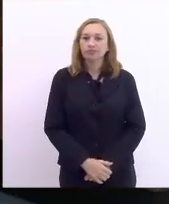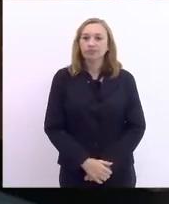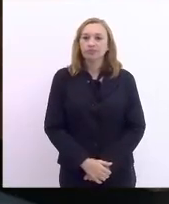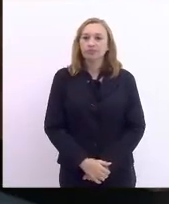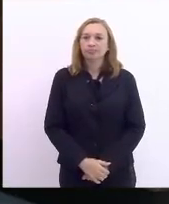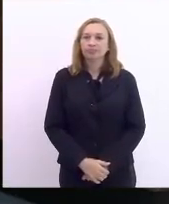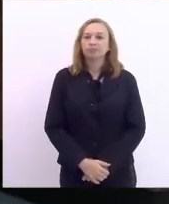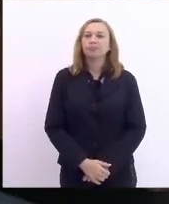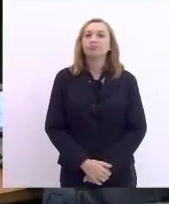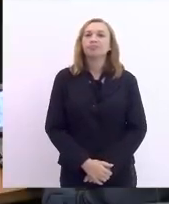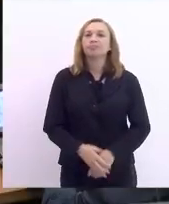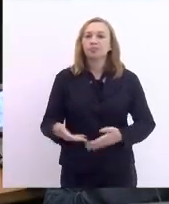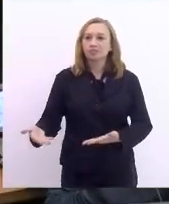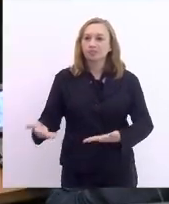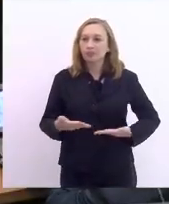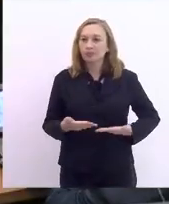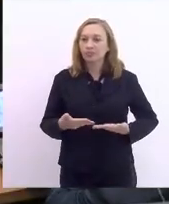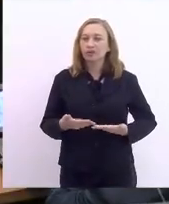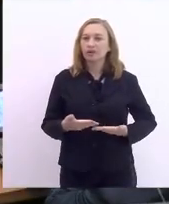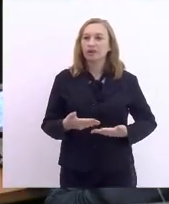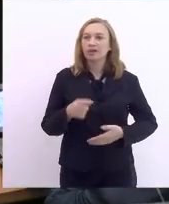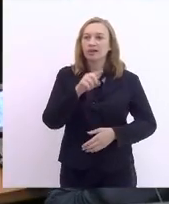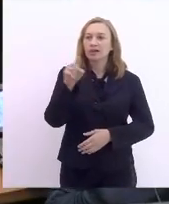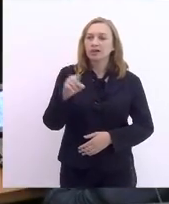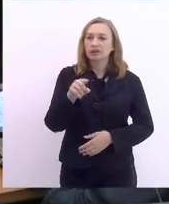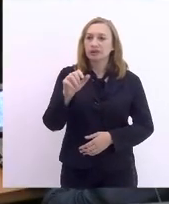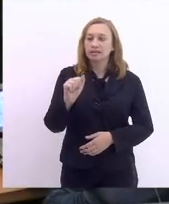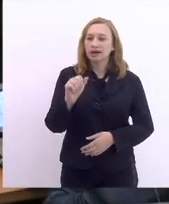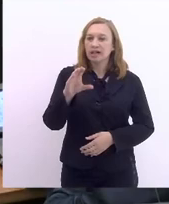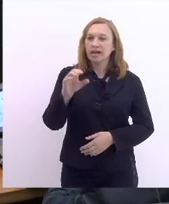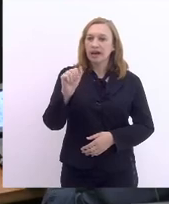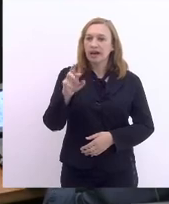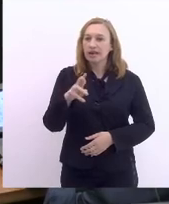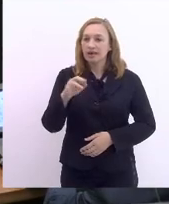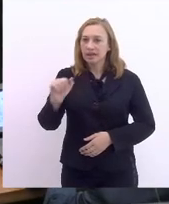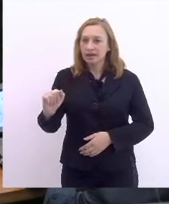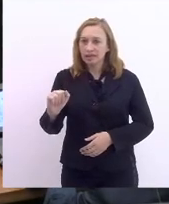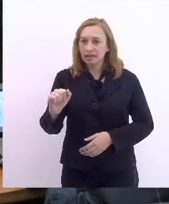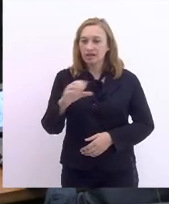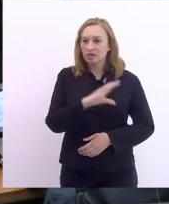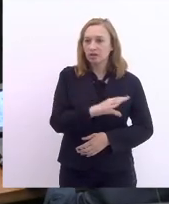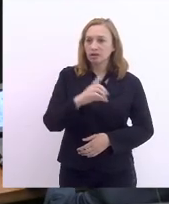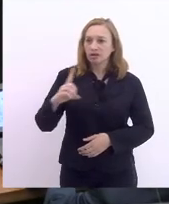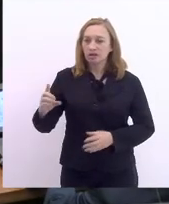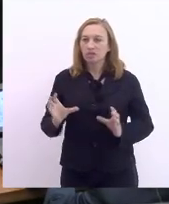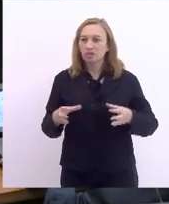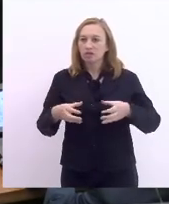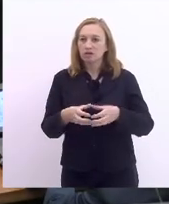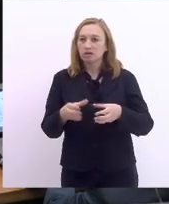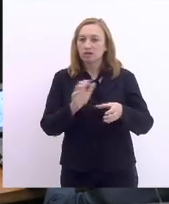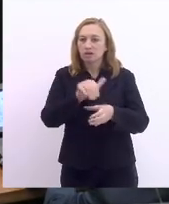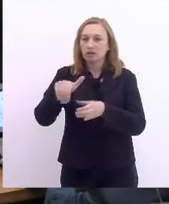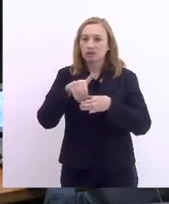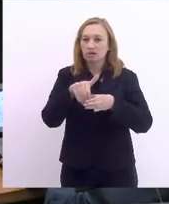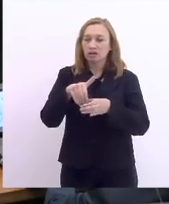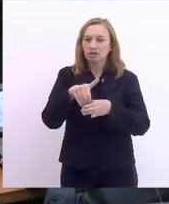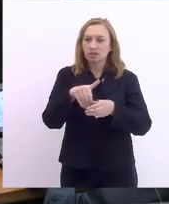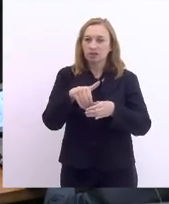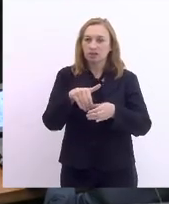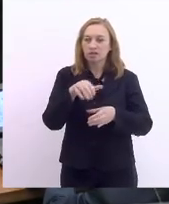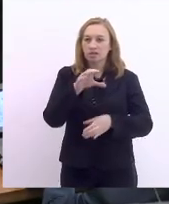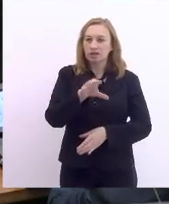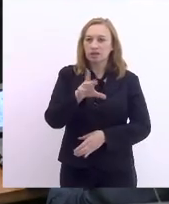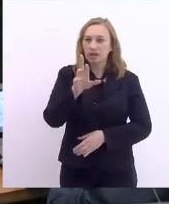e vai estar conosco também William Zacarias do Nascimento coordenador coordenador da comissão eleitoral e Jornal dos